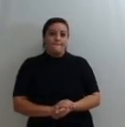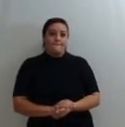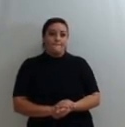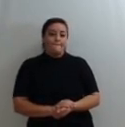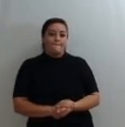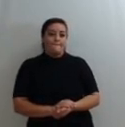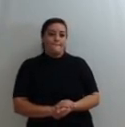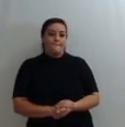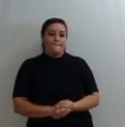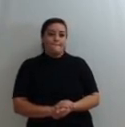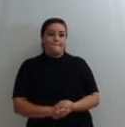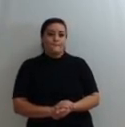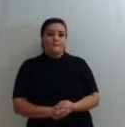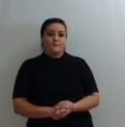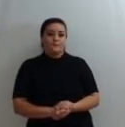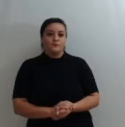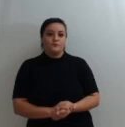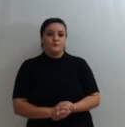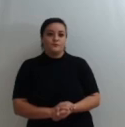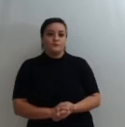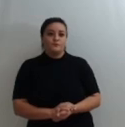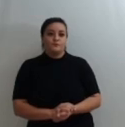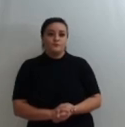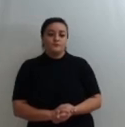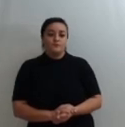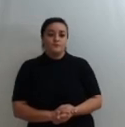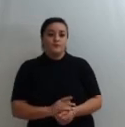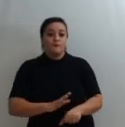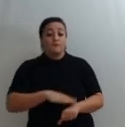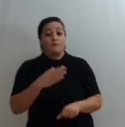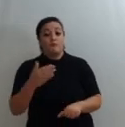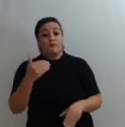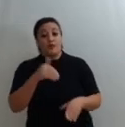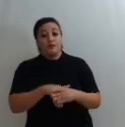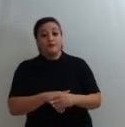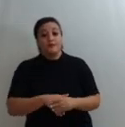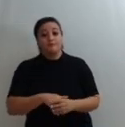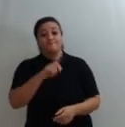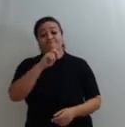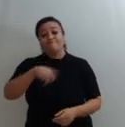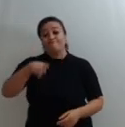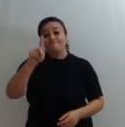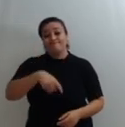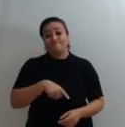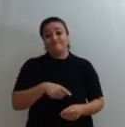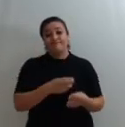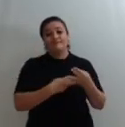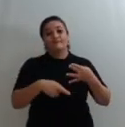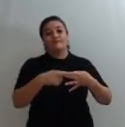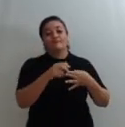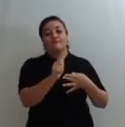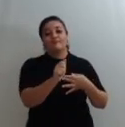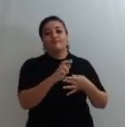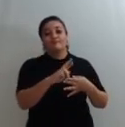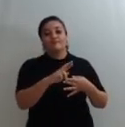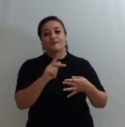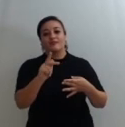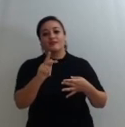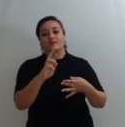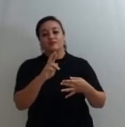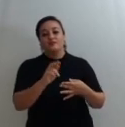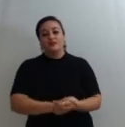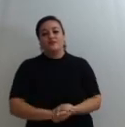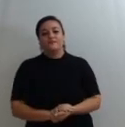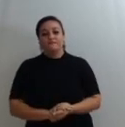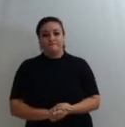ficou por maioria improvido o agravo regimental, vencido os ministros Sebastião e Rogério